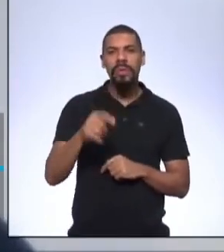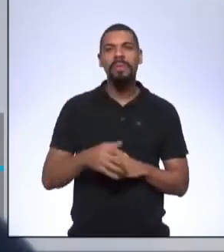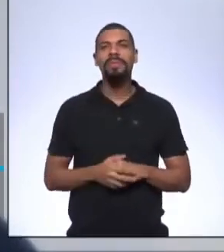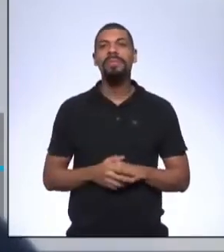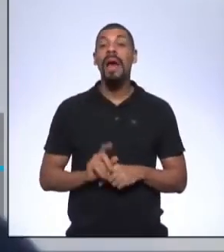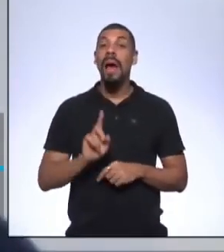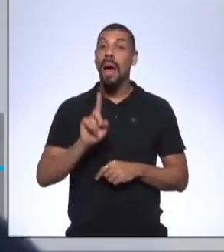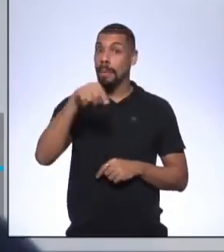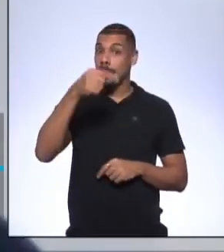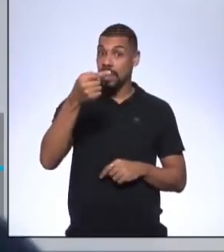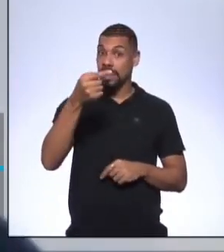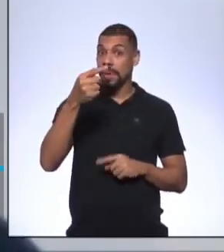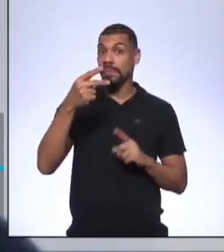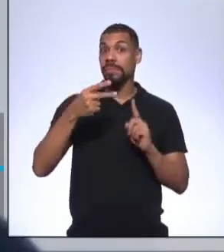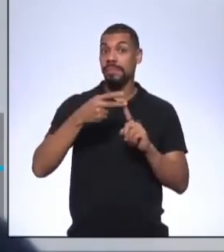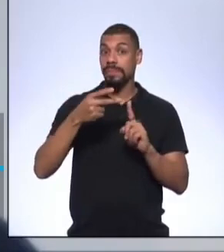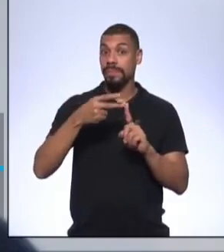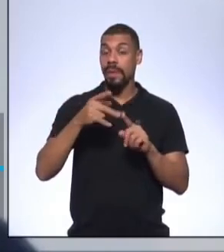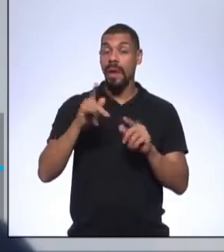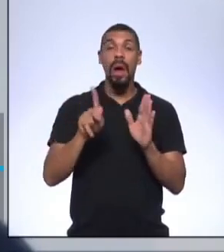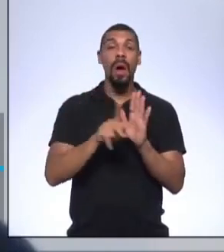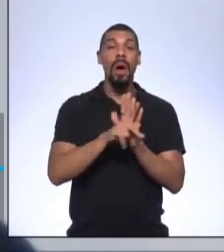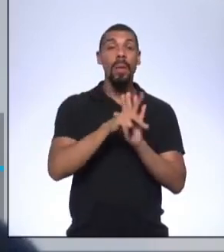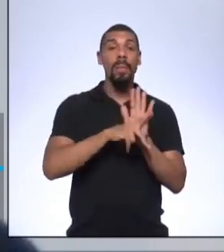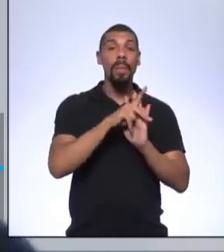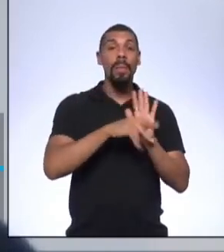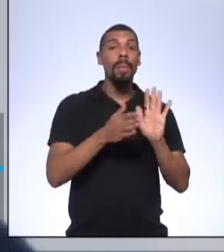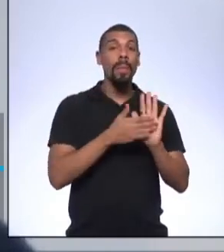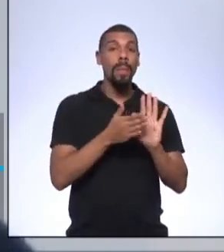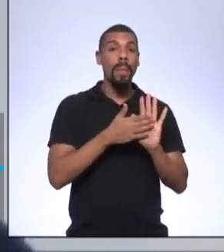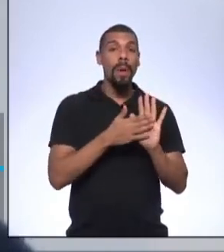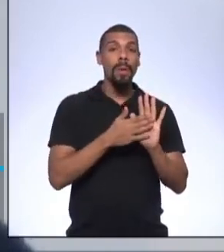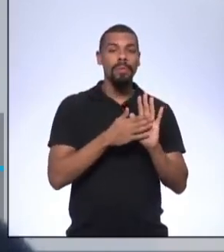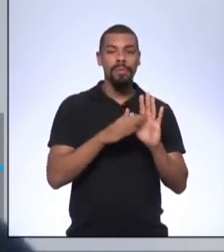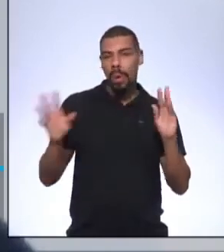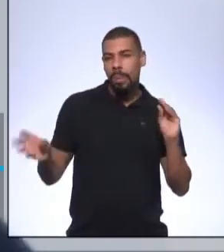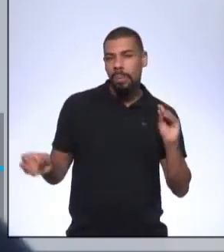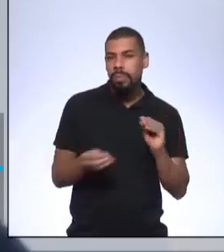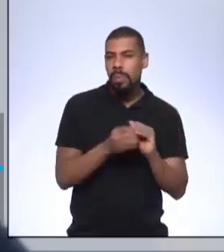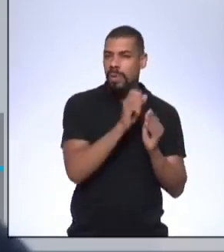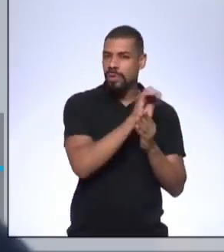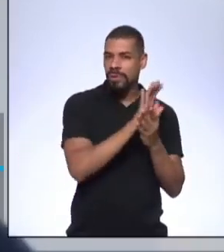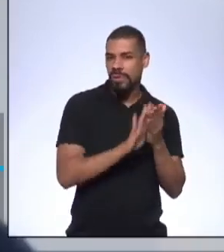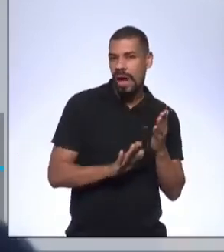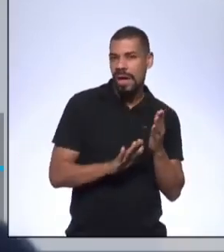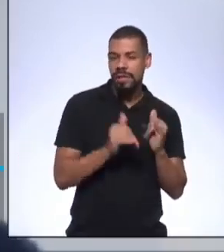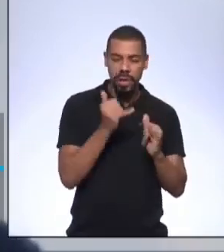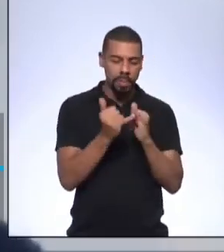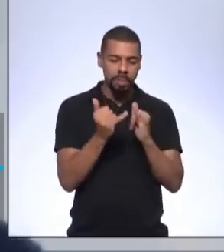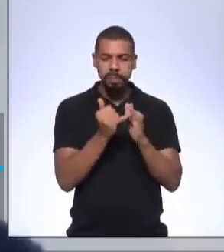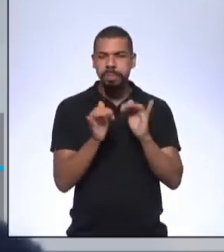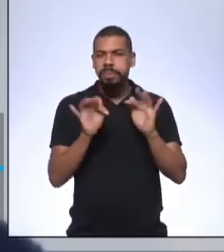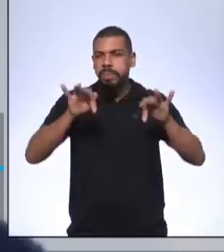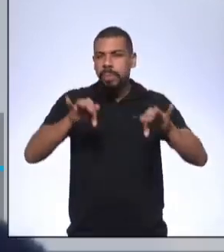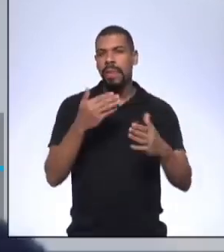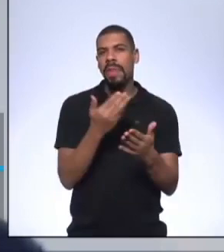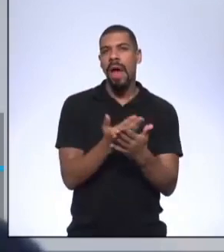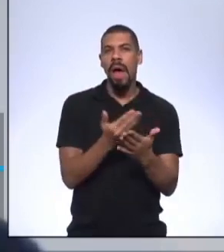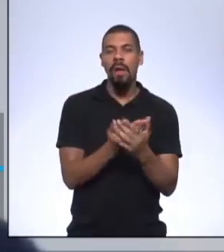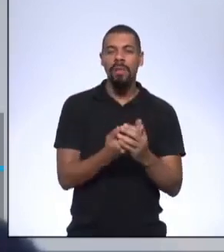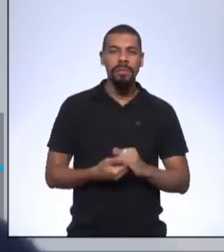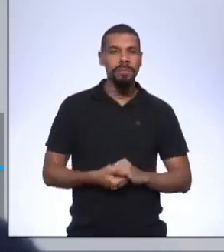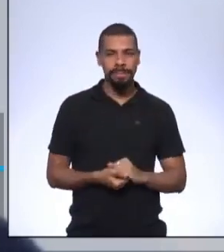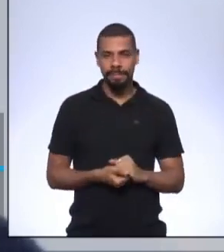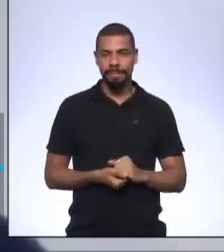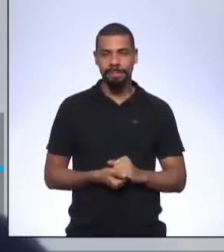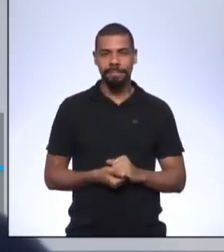Vamos para a nossa proposta, então, de atividade complementar, já que a gente já está nos minutinhos finais aí da aula,